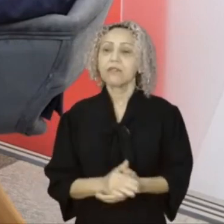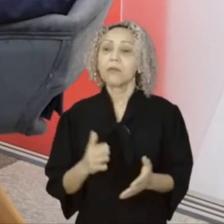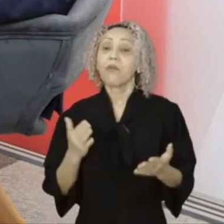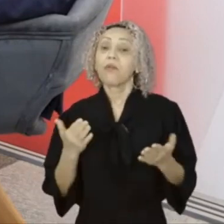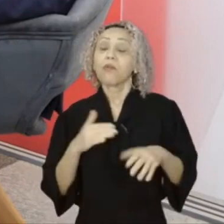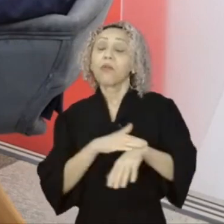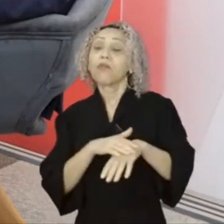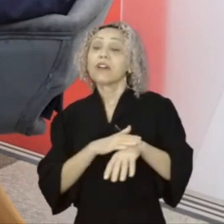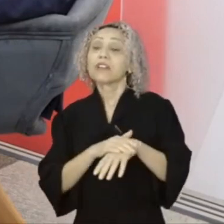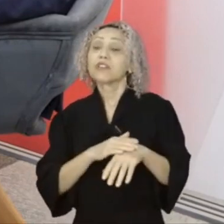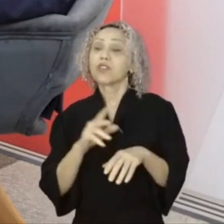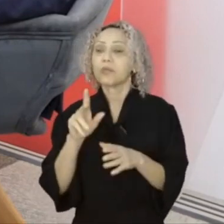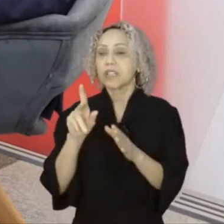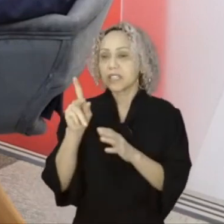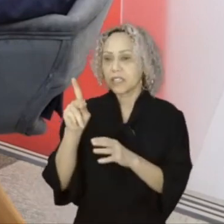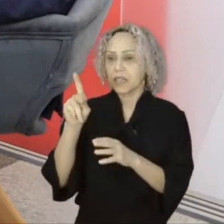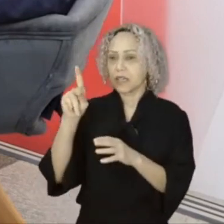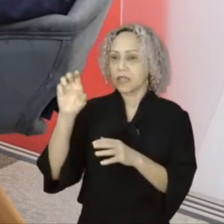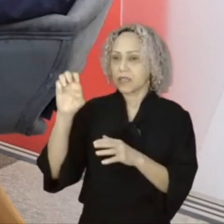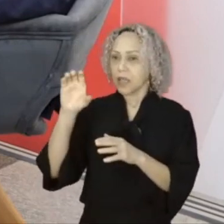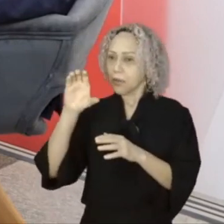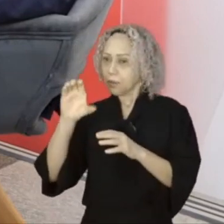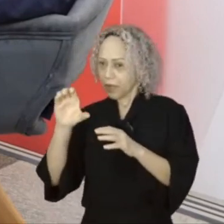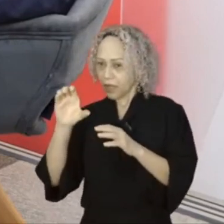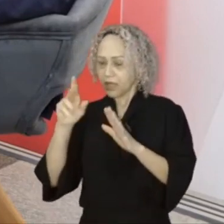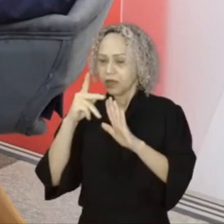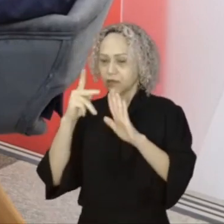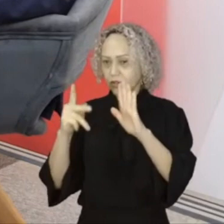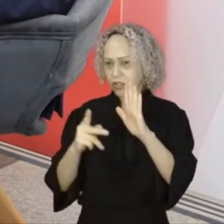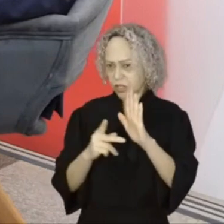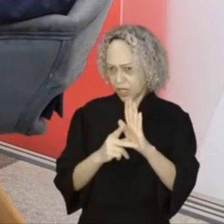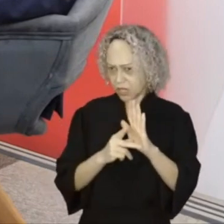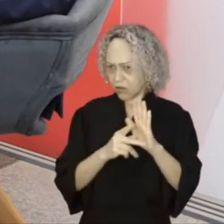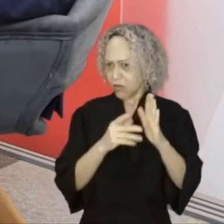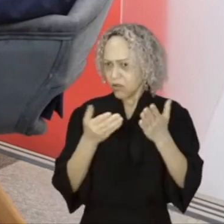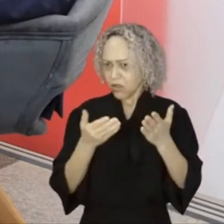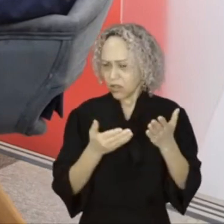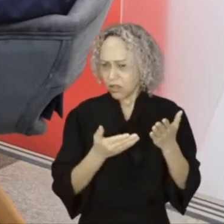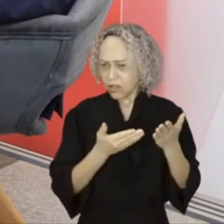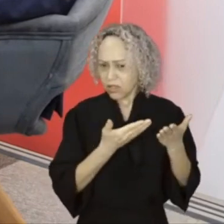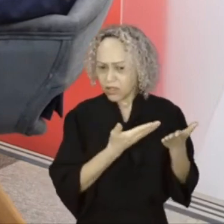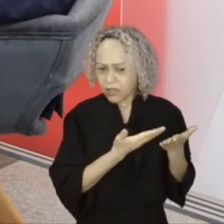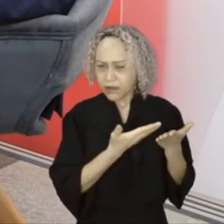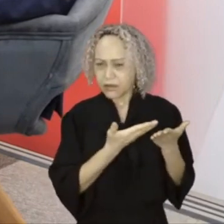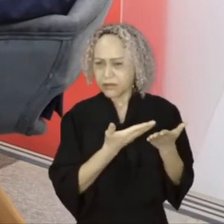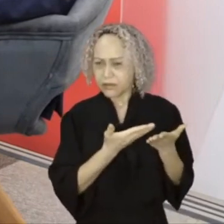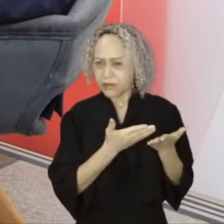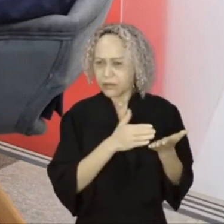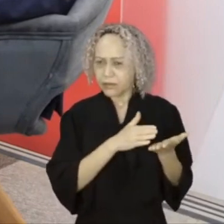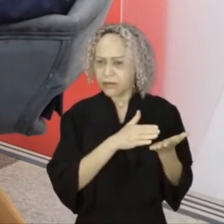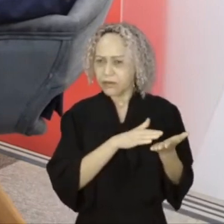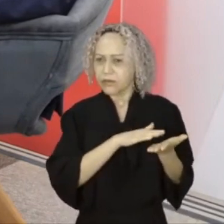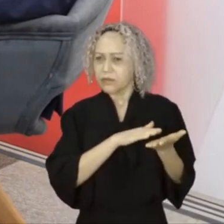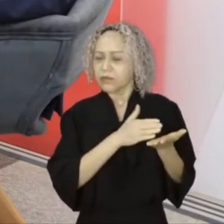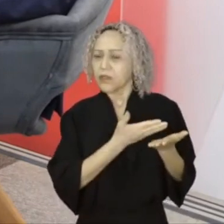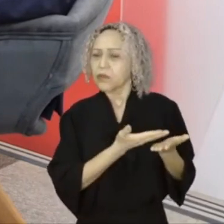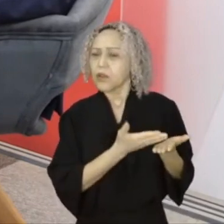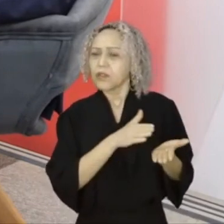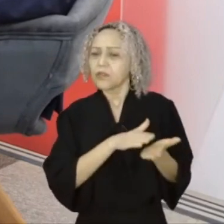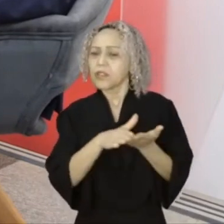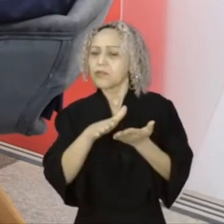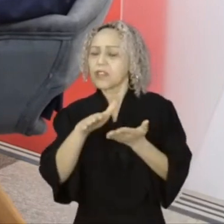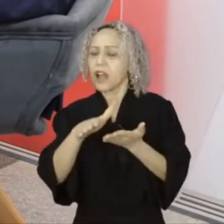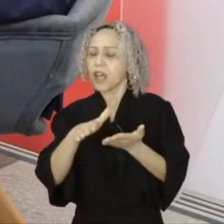Congresso Nacional, já aprovada na Câmara, parabéns também pelo trabalho, pela atuação, e agora em tramitação no Senado. As bancadas do PT